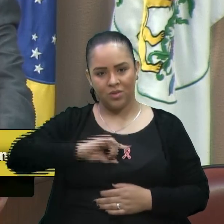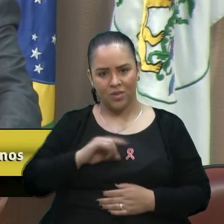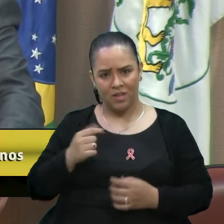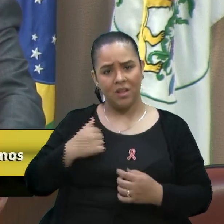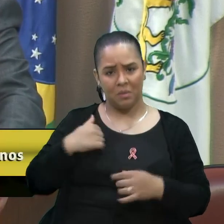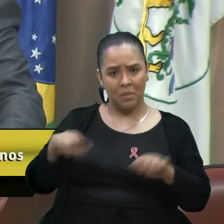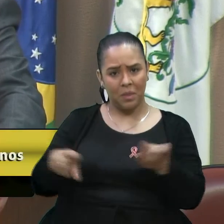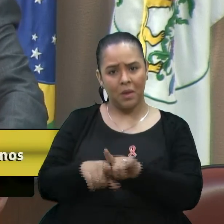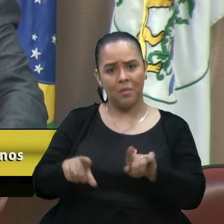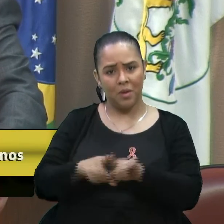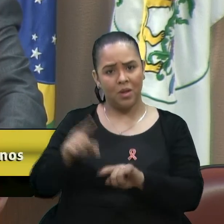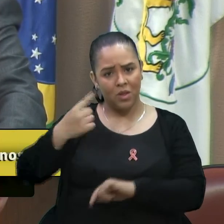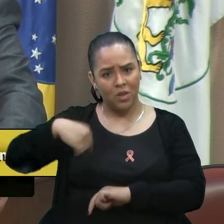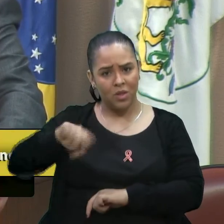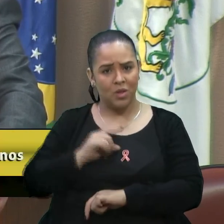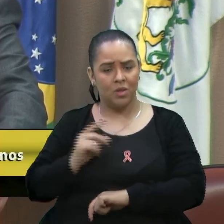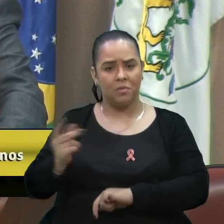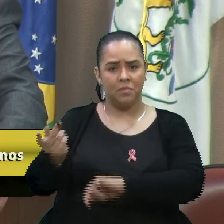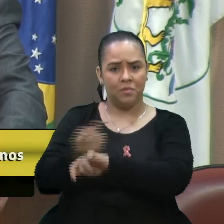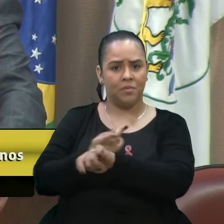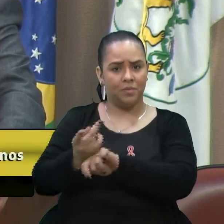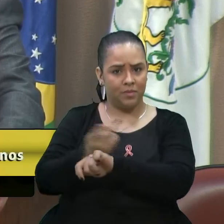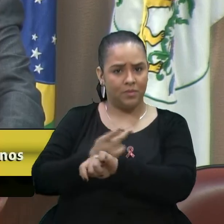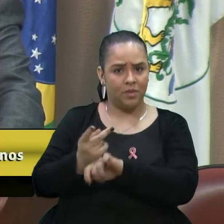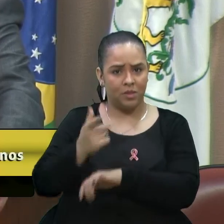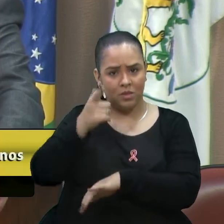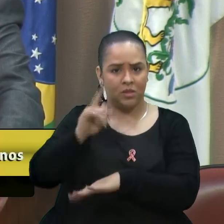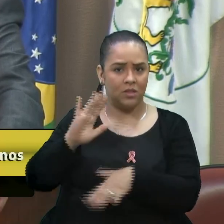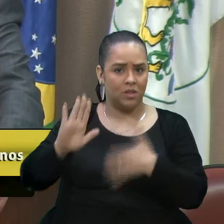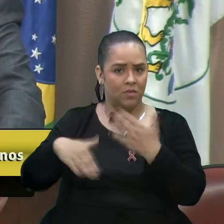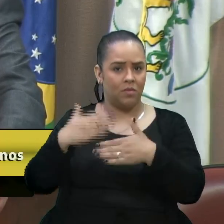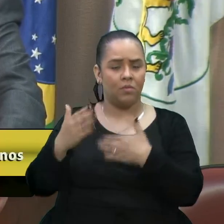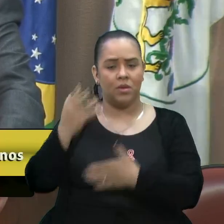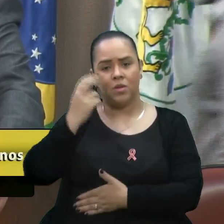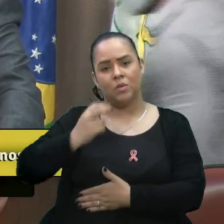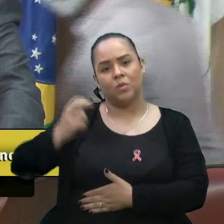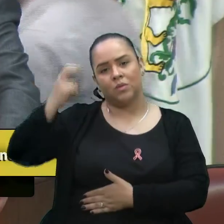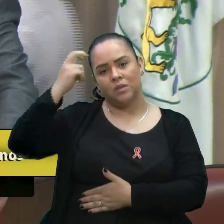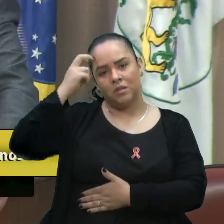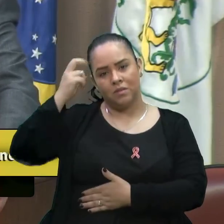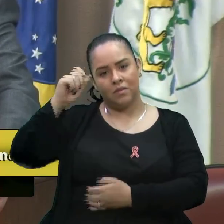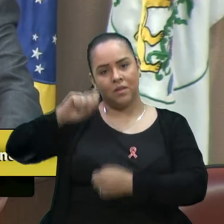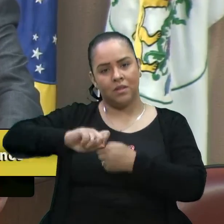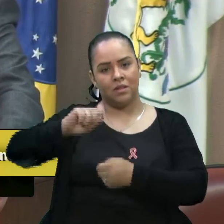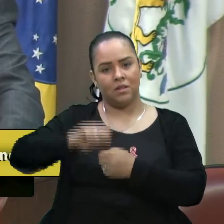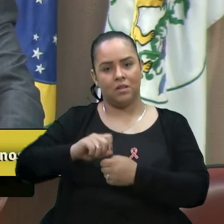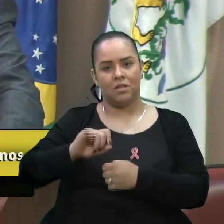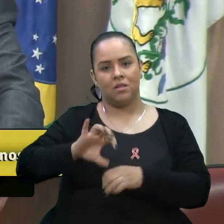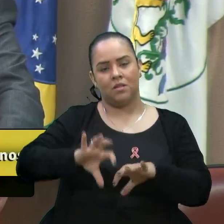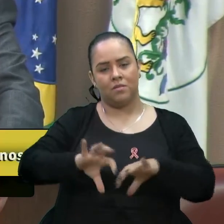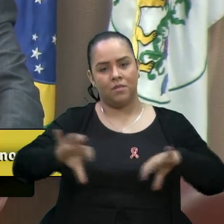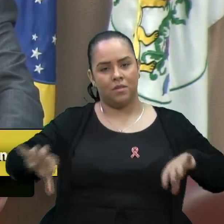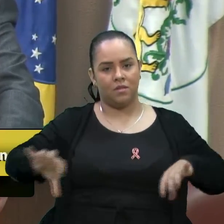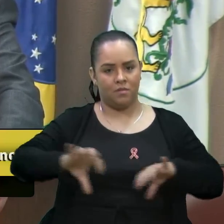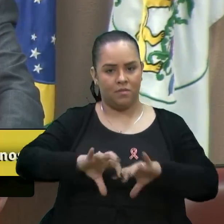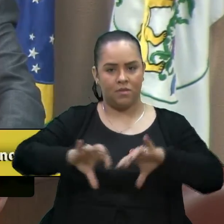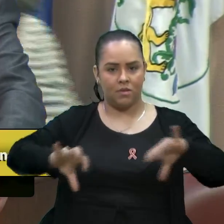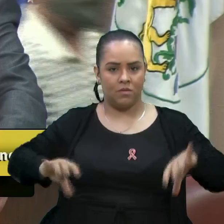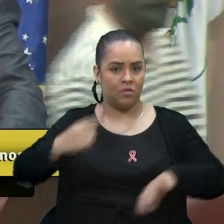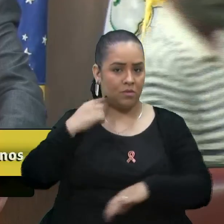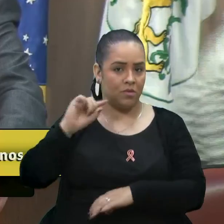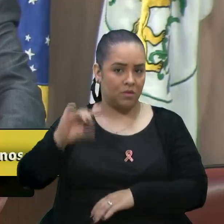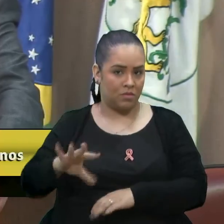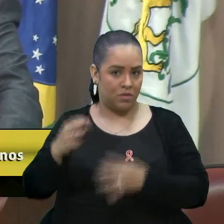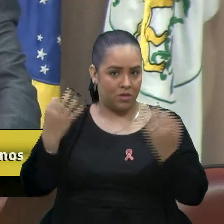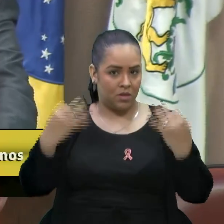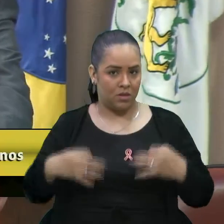nós buscarmos a crescer no sentido cultural, de fazermos a separação do lixo adequado